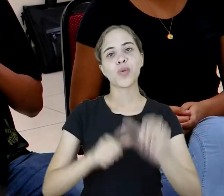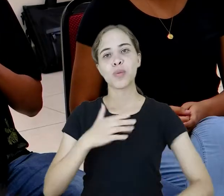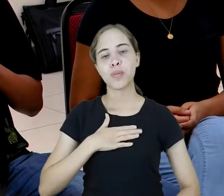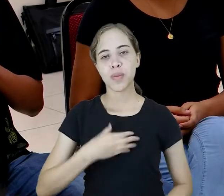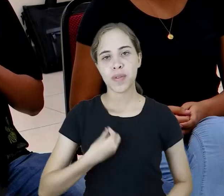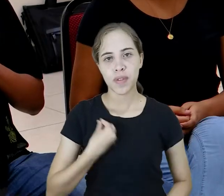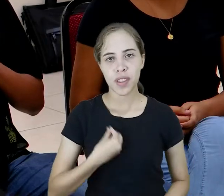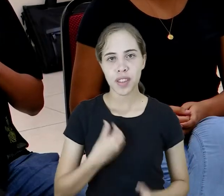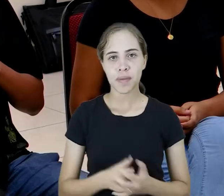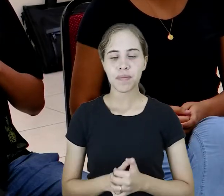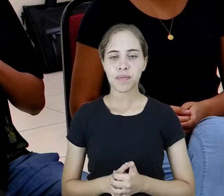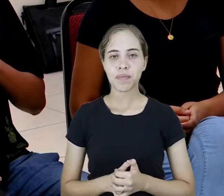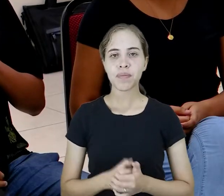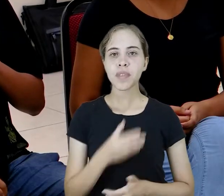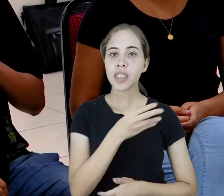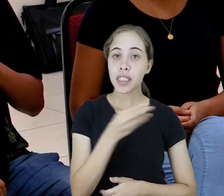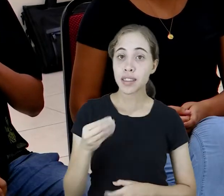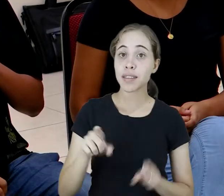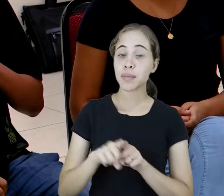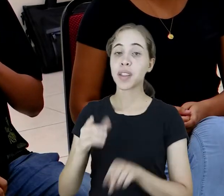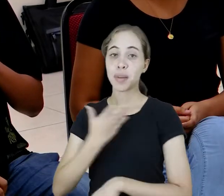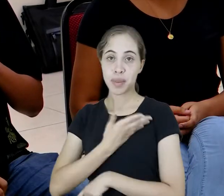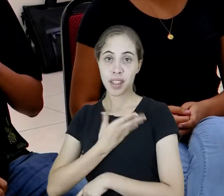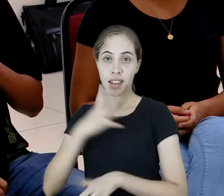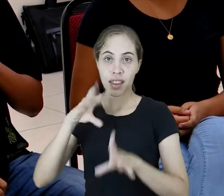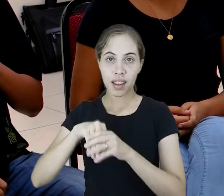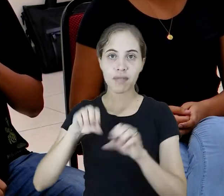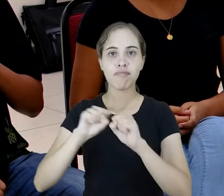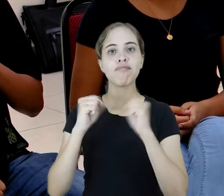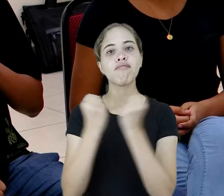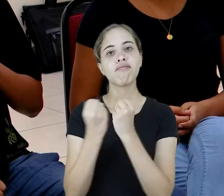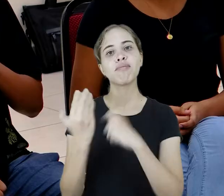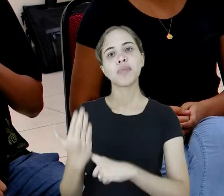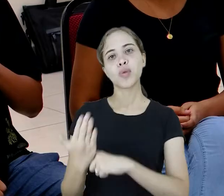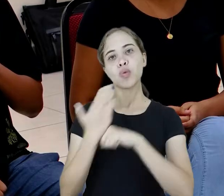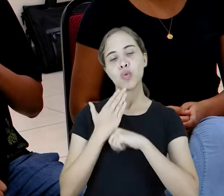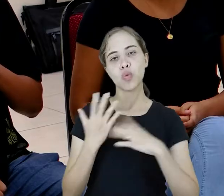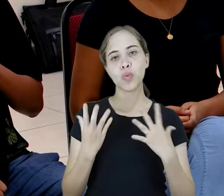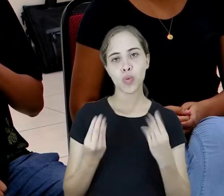vida. E as amizades que eu fiz no seminário também me ajudaram muito.